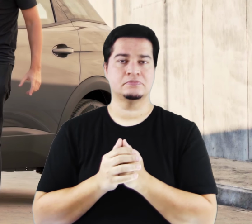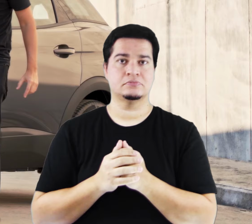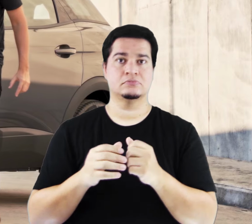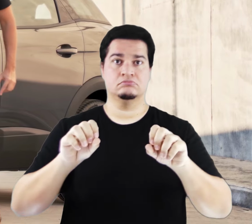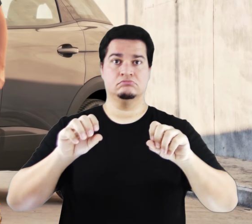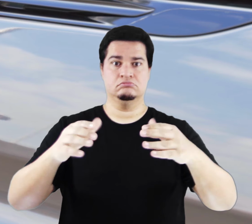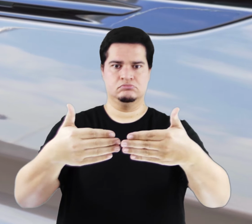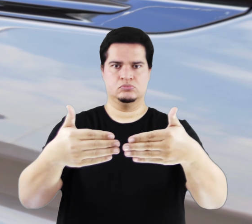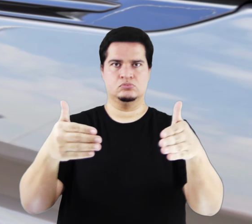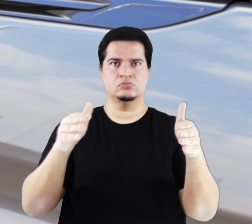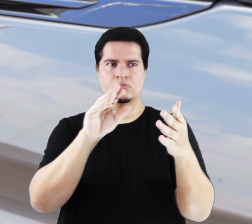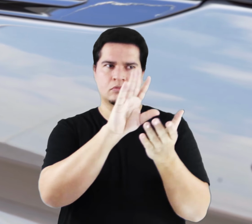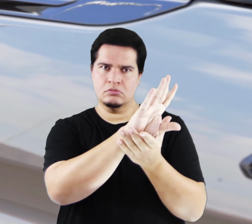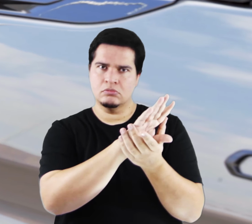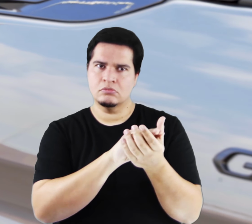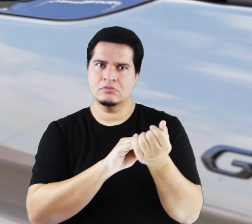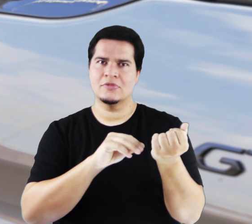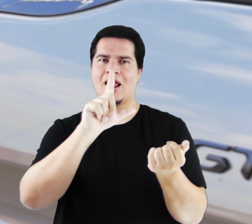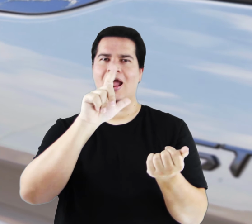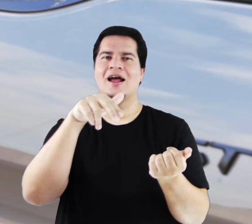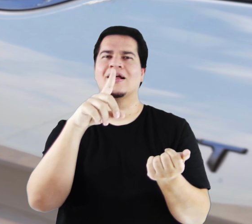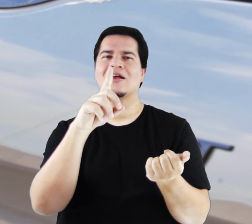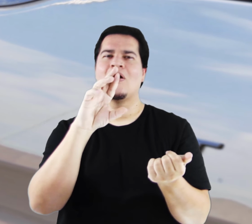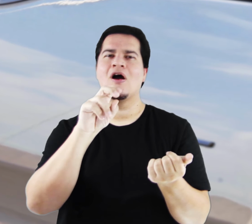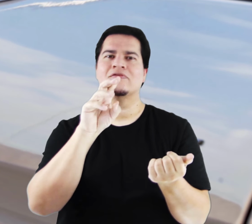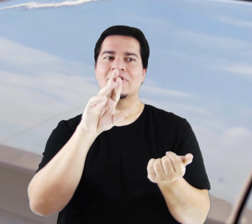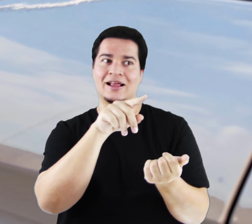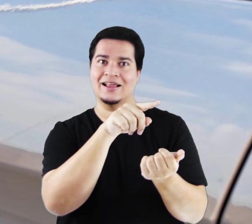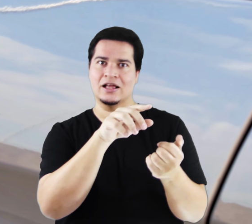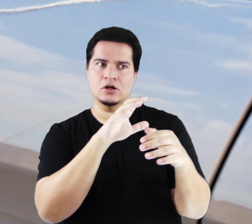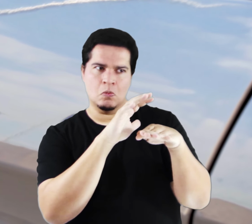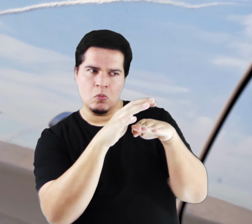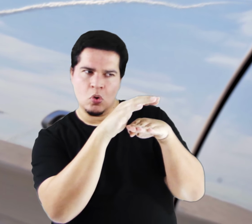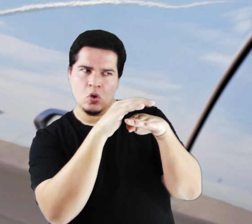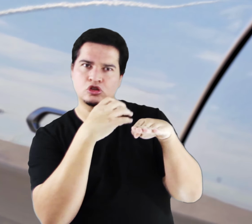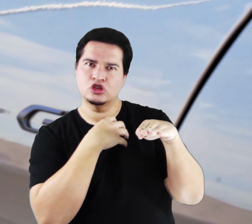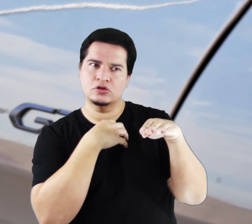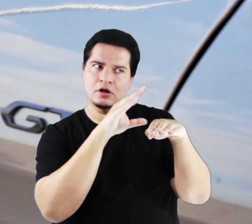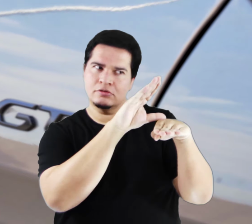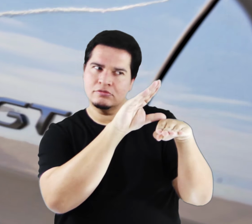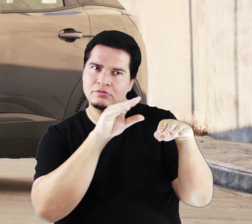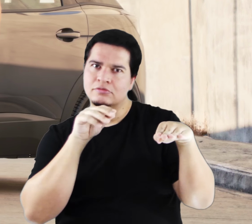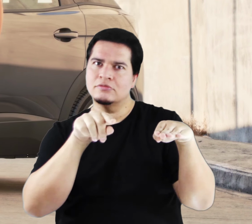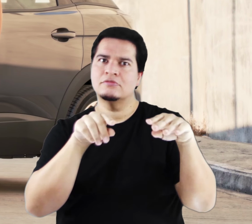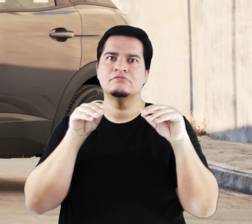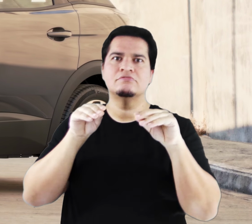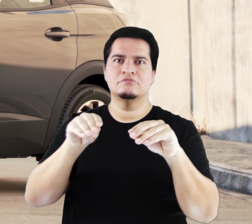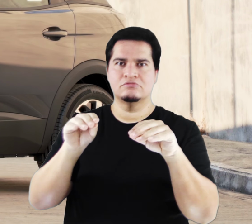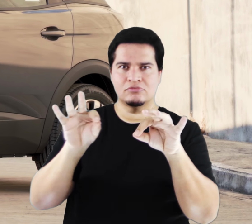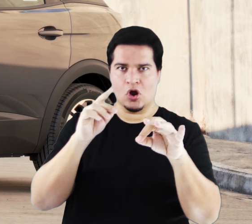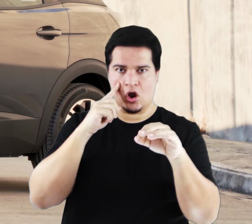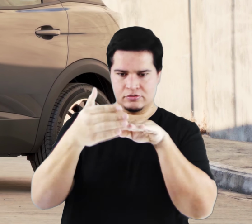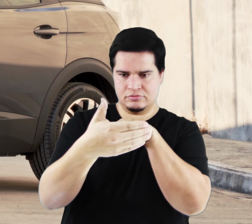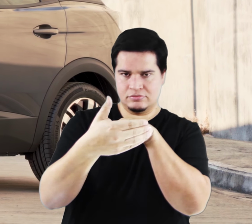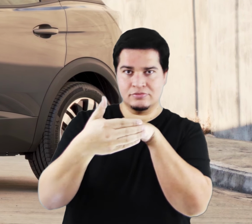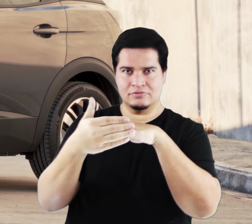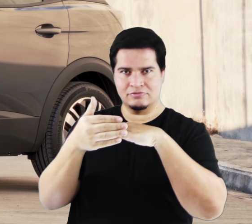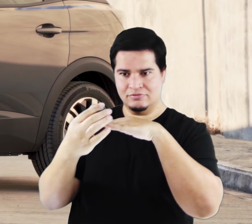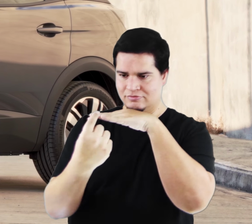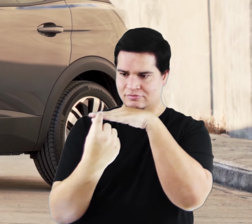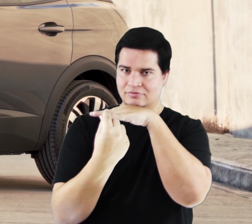gente tem um elemento de design muito típico de Land Rover, né? Esse capô com esse elemento aqui, com essa altura aqui, né? E esse tipo de